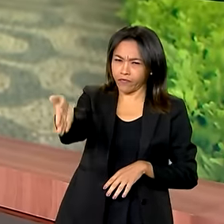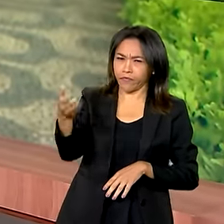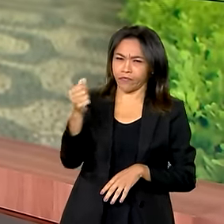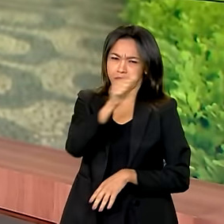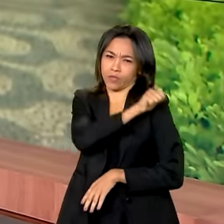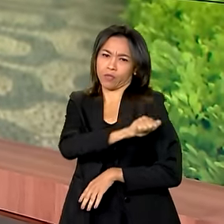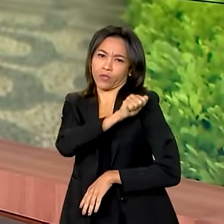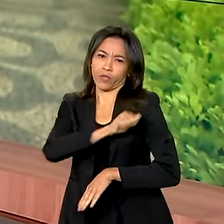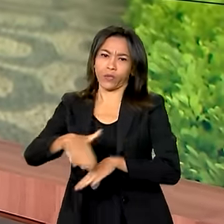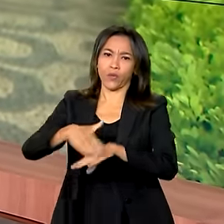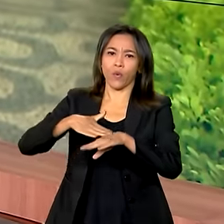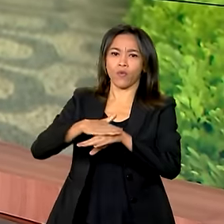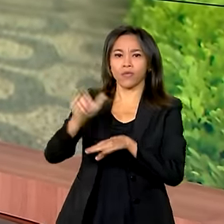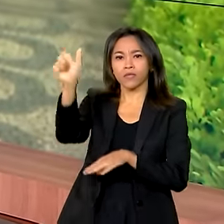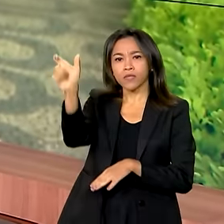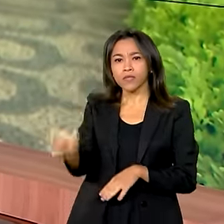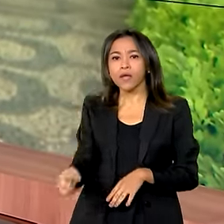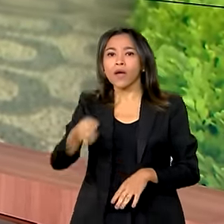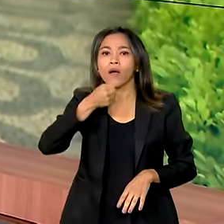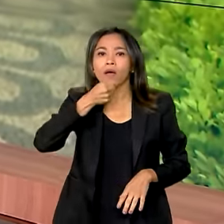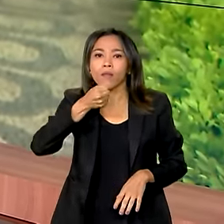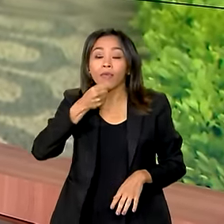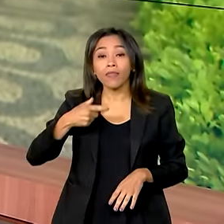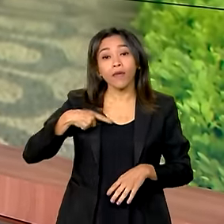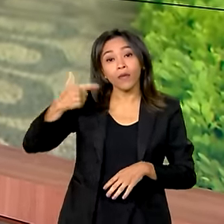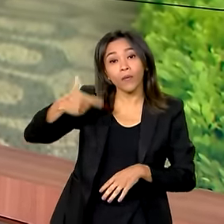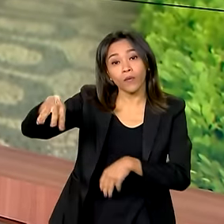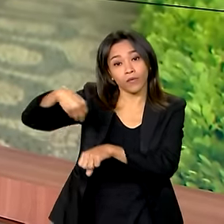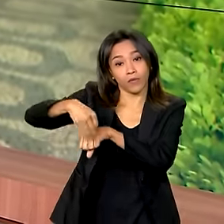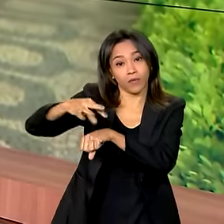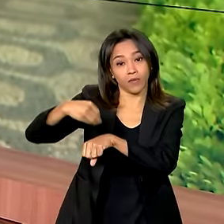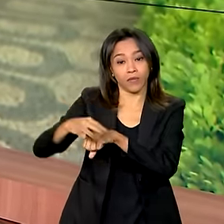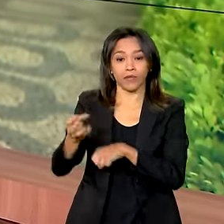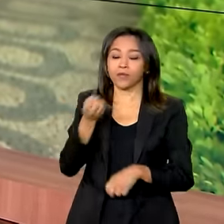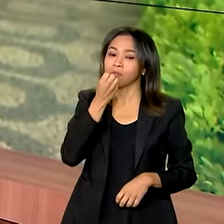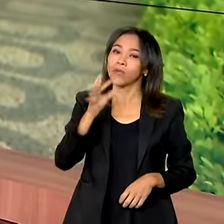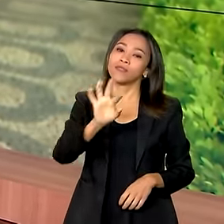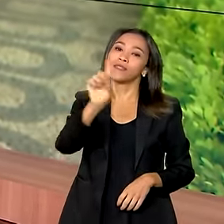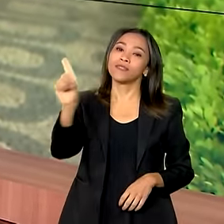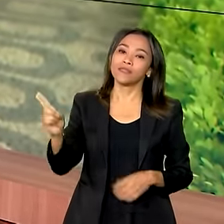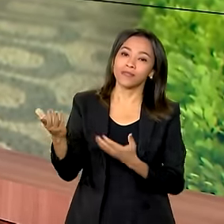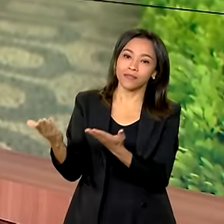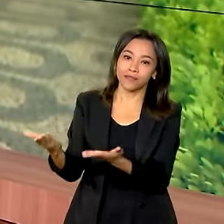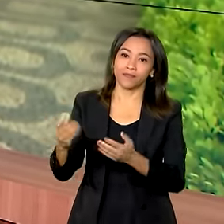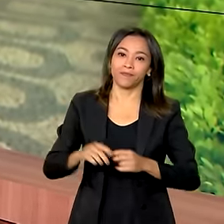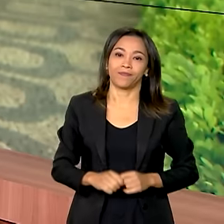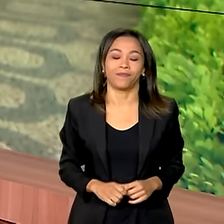com a repórter Alessandra Lago, que tem outras informações. Bom dia, Alessandra.